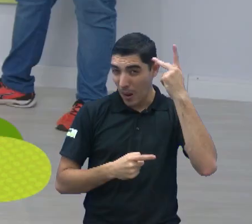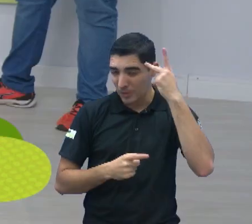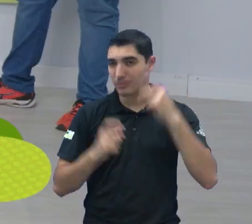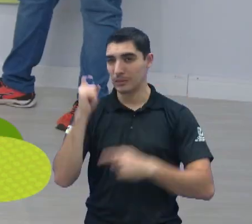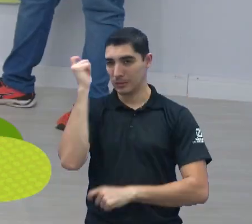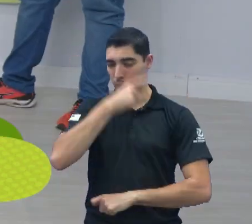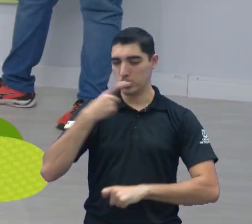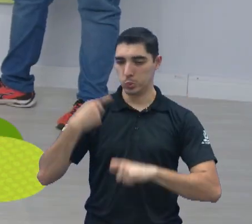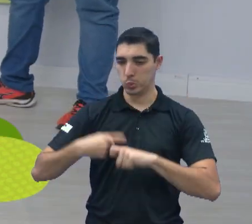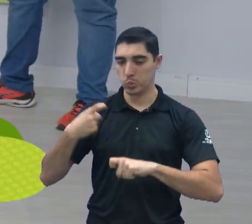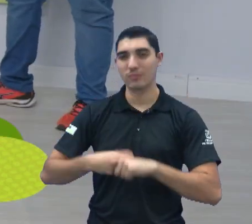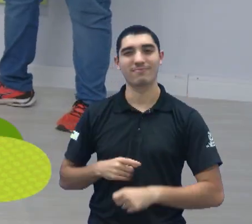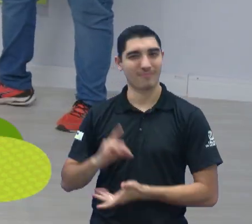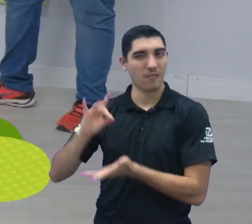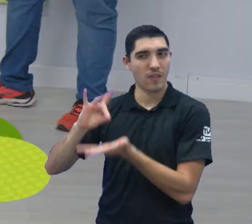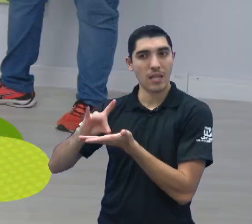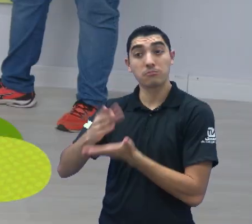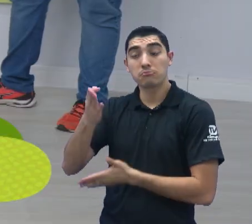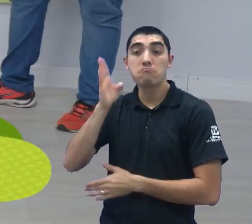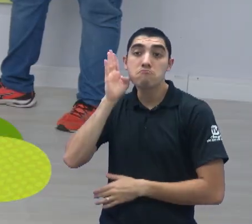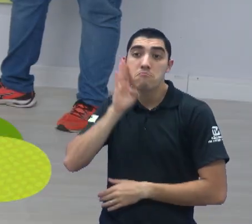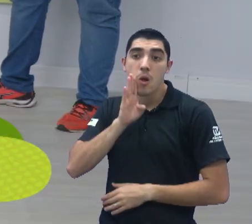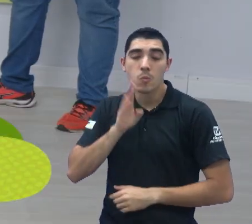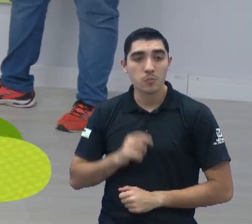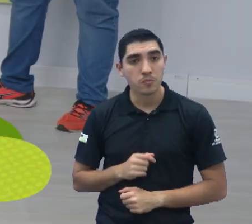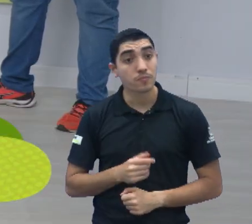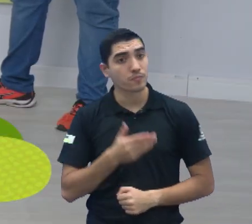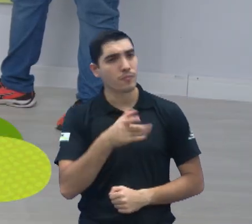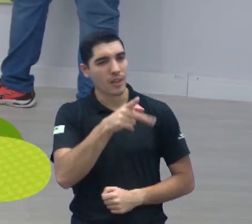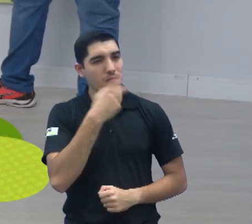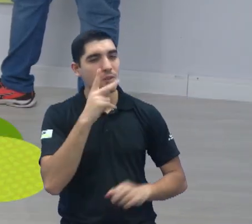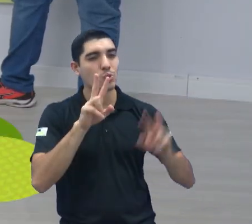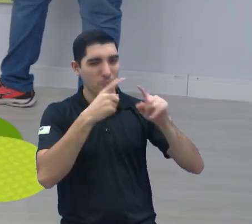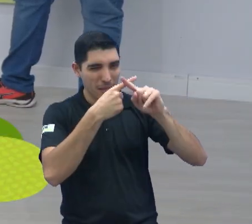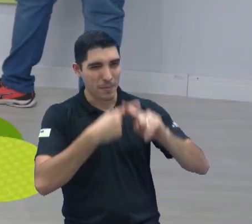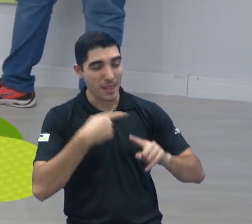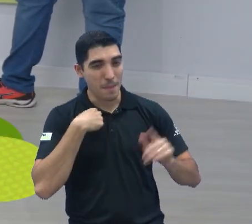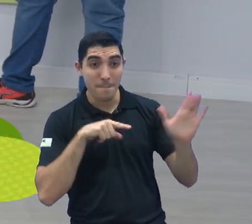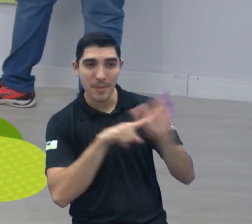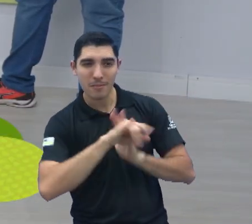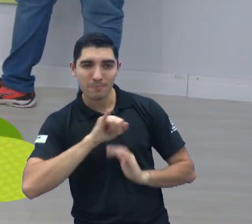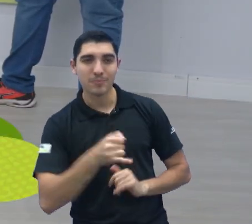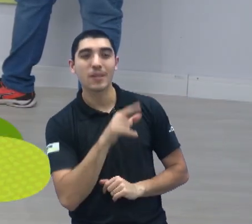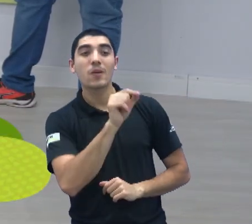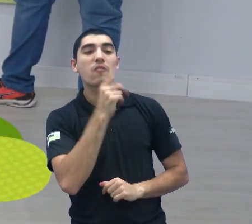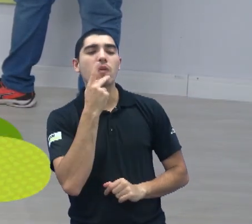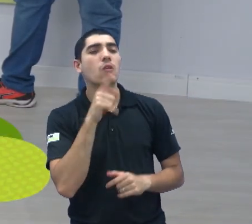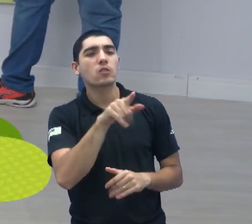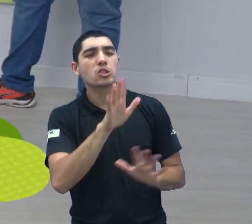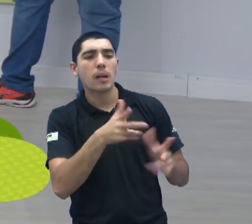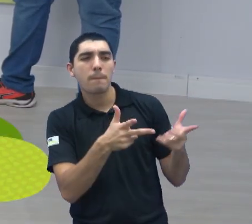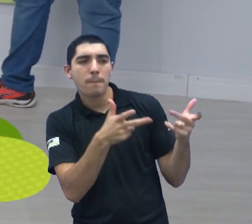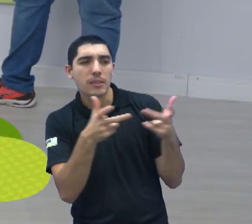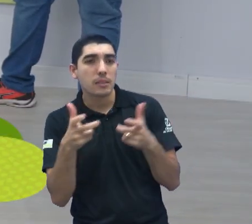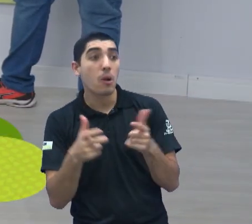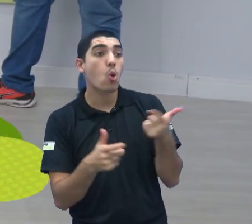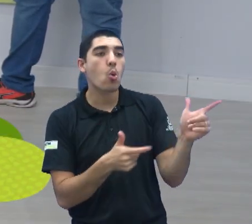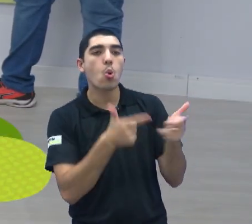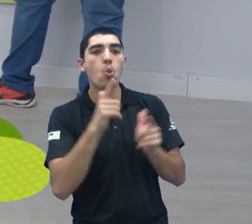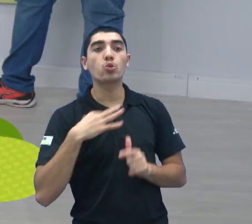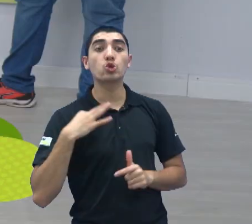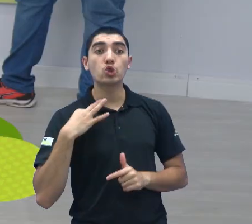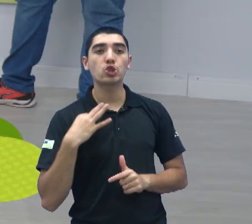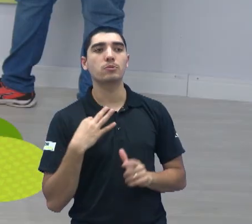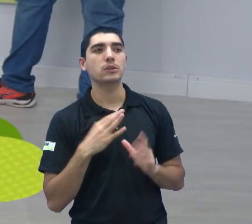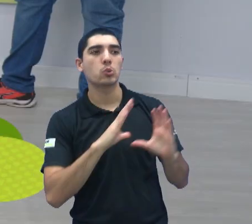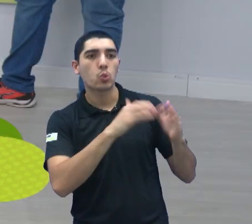Sem dúvida. Paulito? E justamente sobre o campeonato, né? Qual é a avaliação que vocês já fizeram das montagens das outras equipes também, o nível